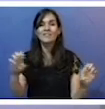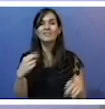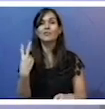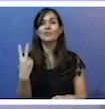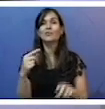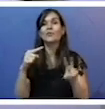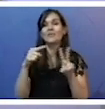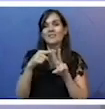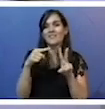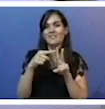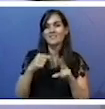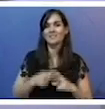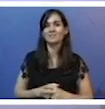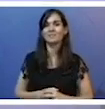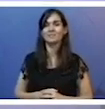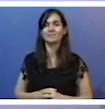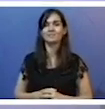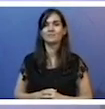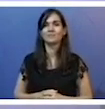raízes